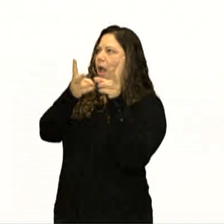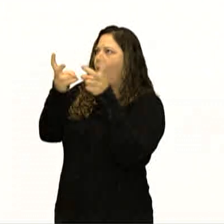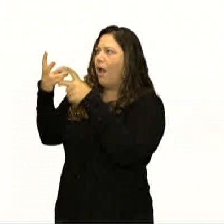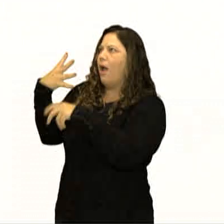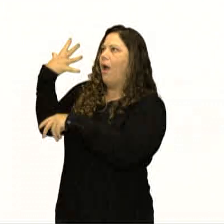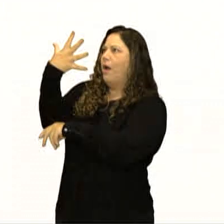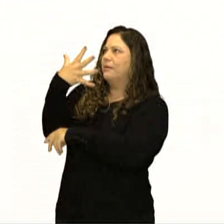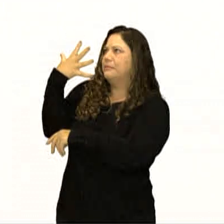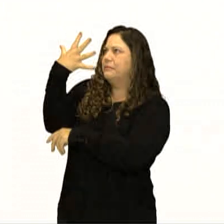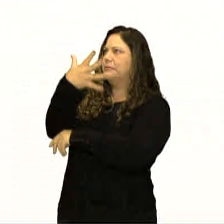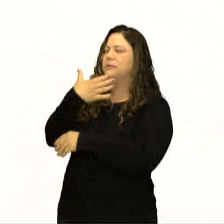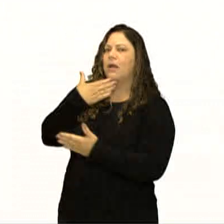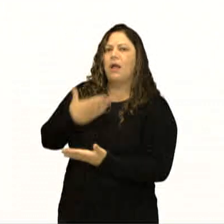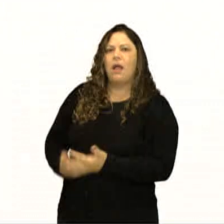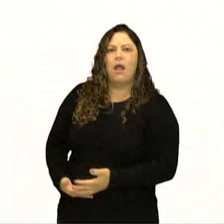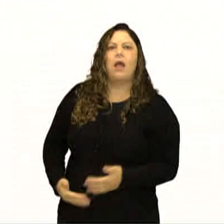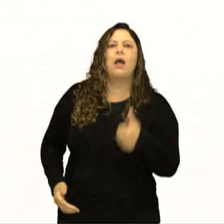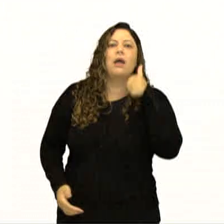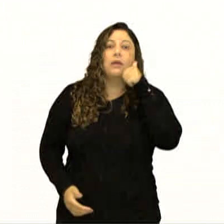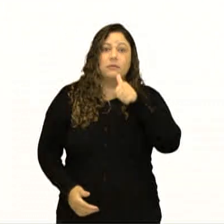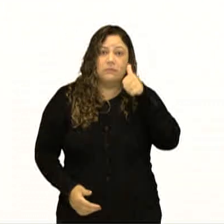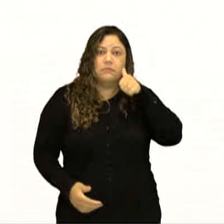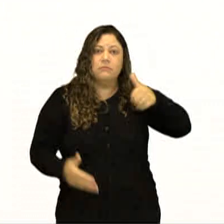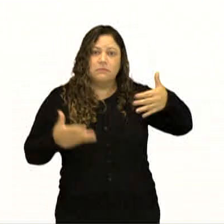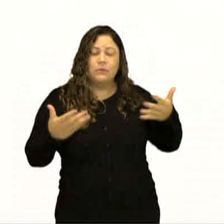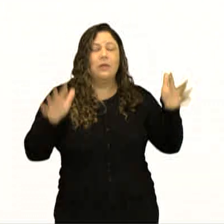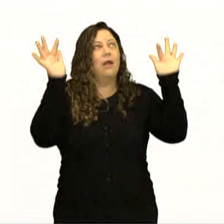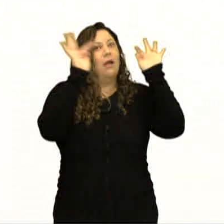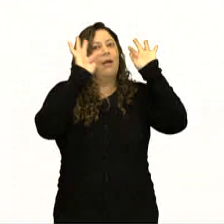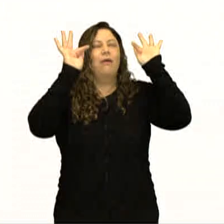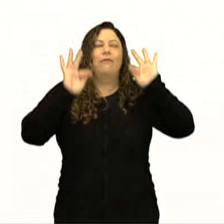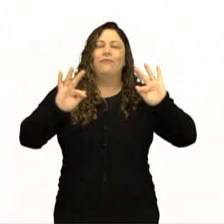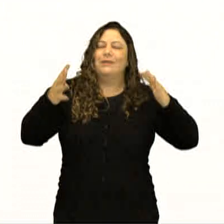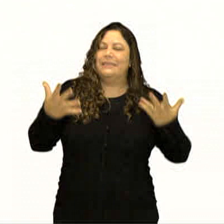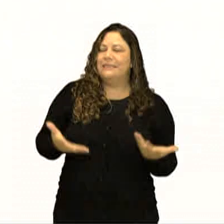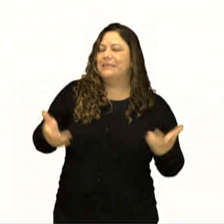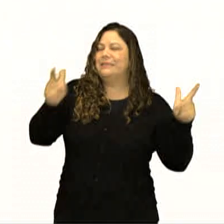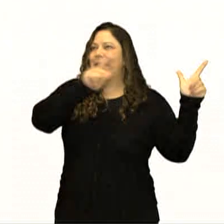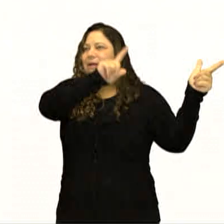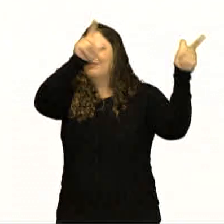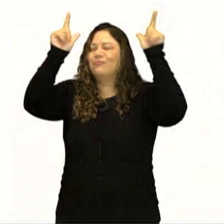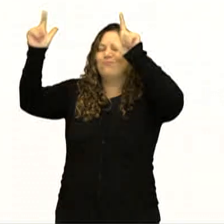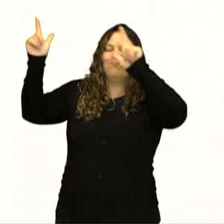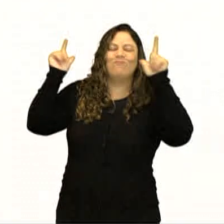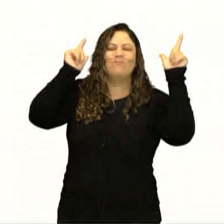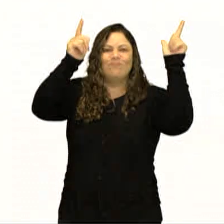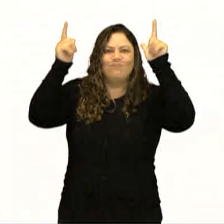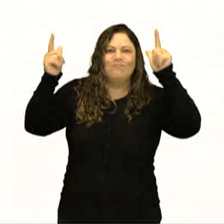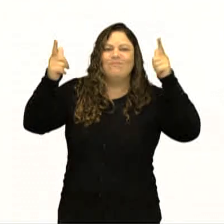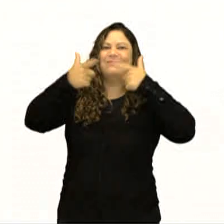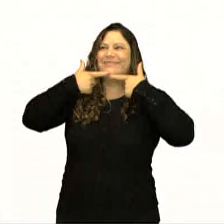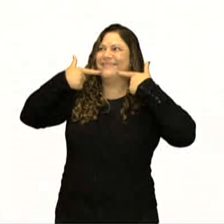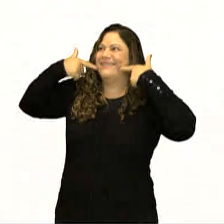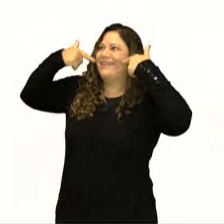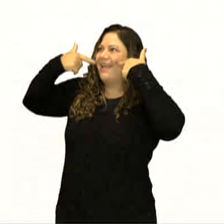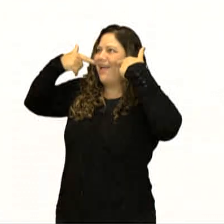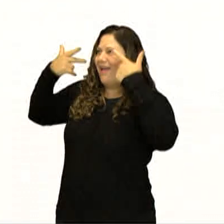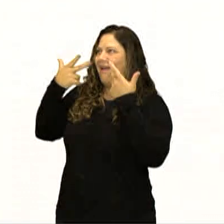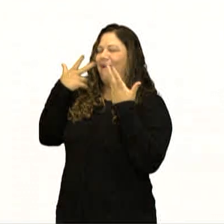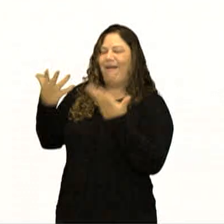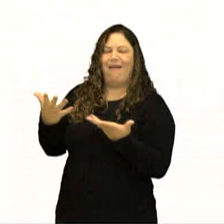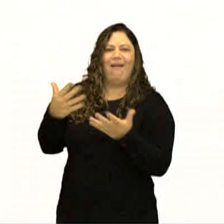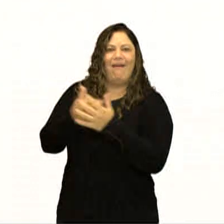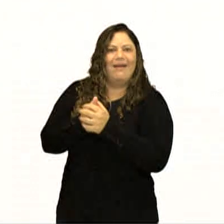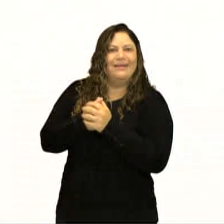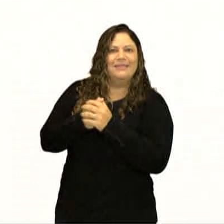viram. E essa mulher, ó felicidade, ó ventura, essa mulher sorriu-lhe,